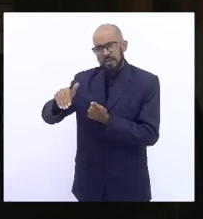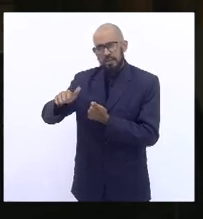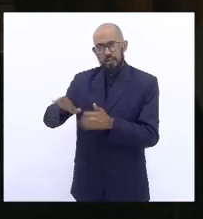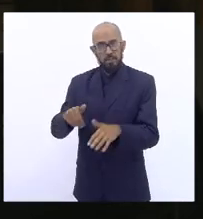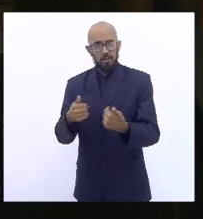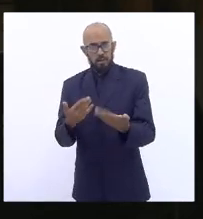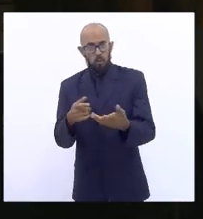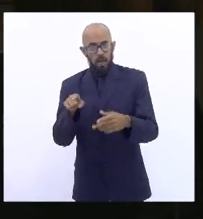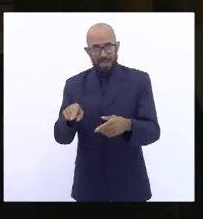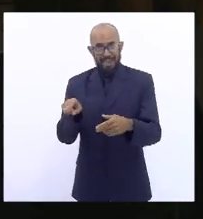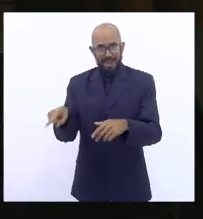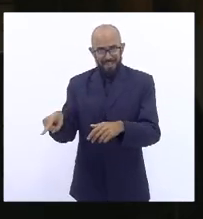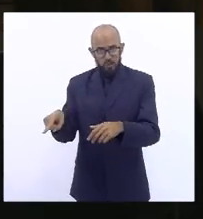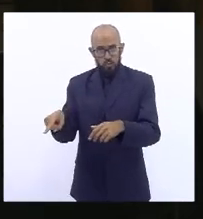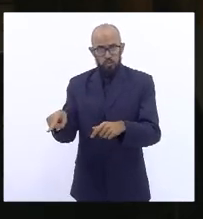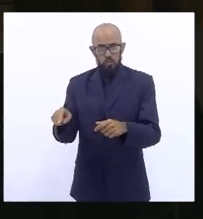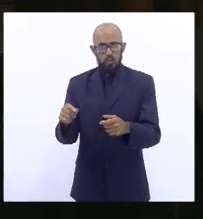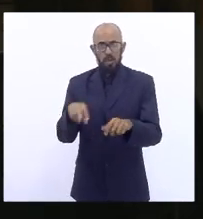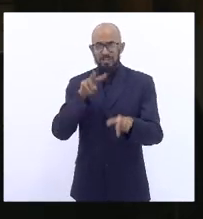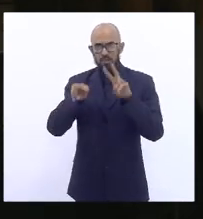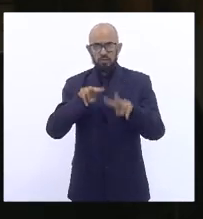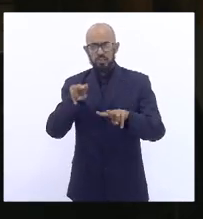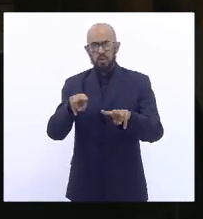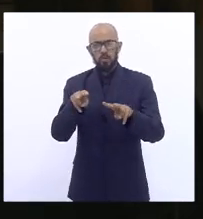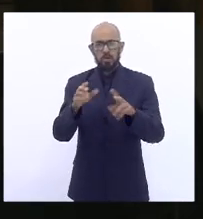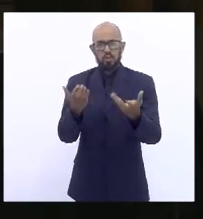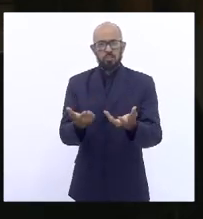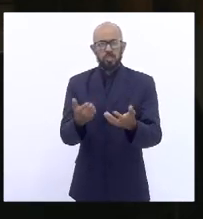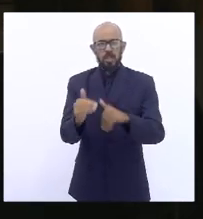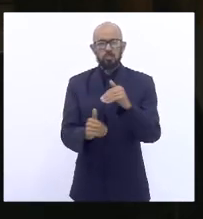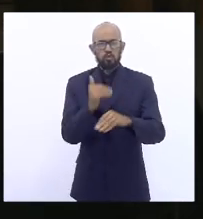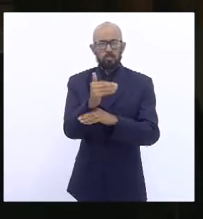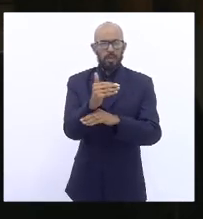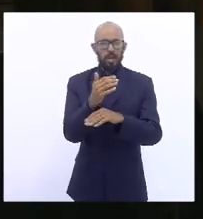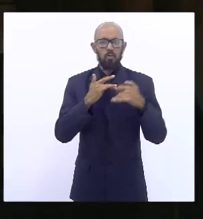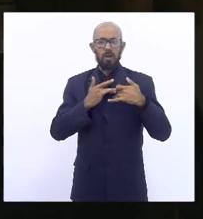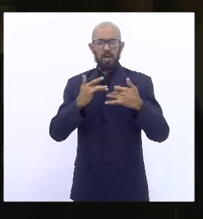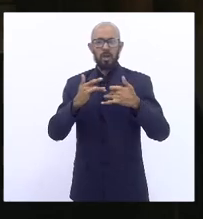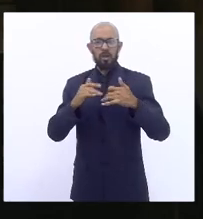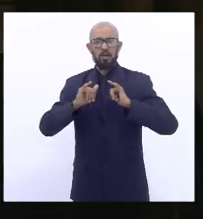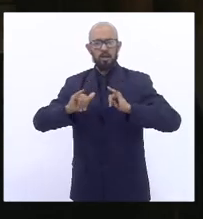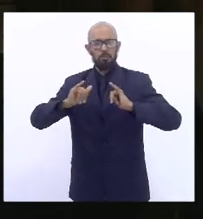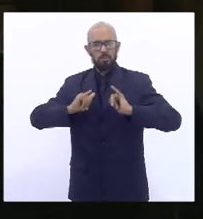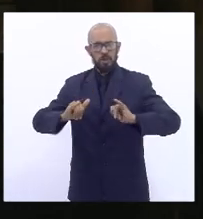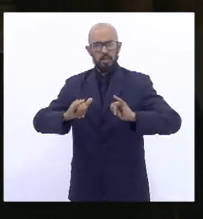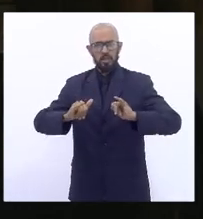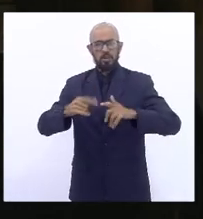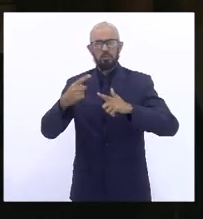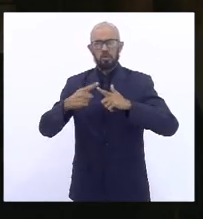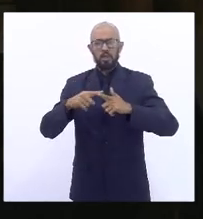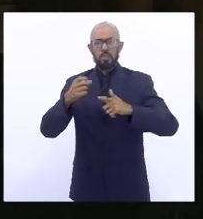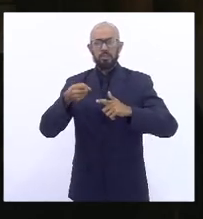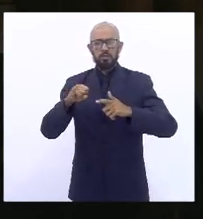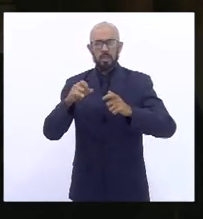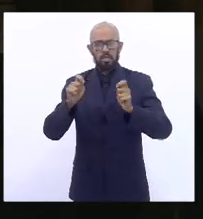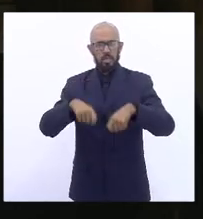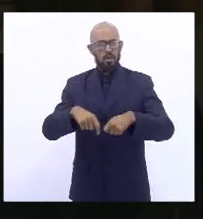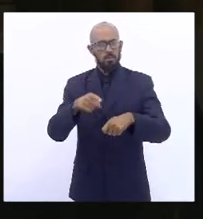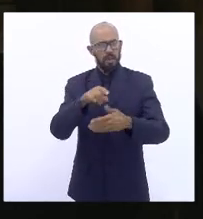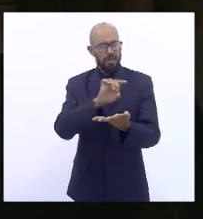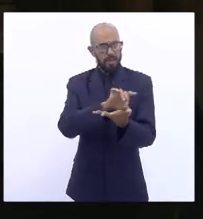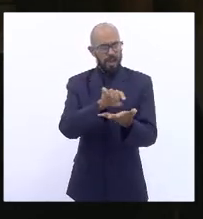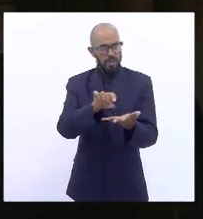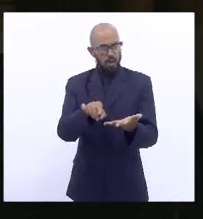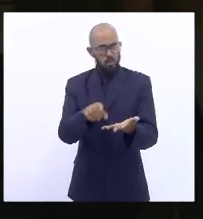justamente essa visão que a gente quer superar na campanha da fraternidade. Se a gente pudesse dar uma tarefa, uma